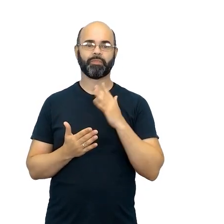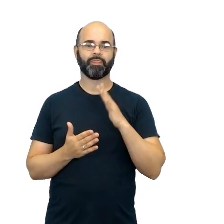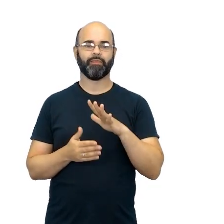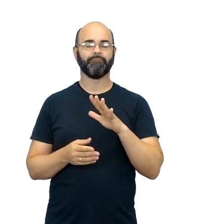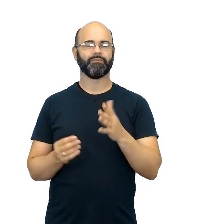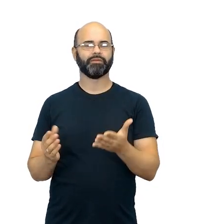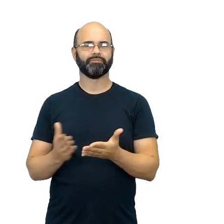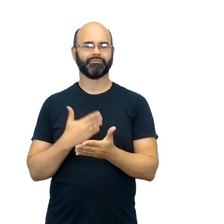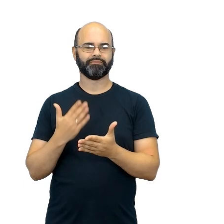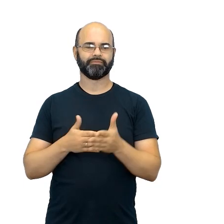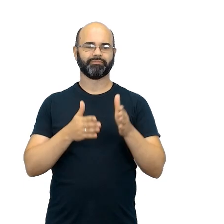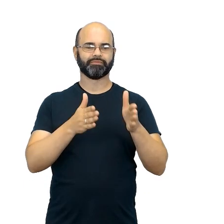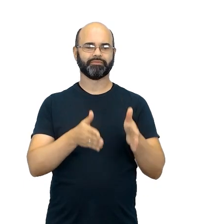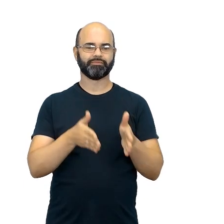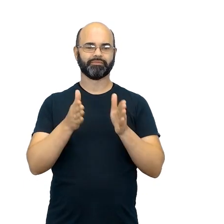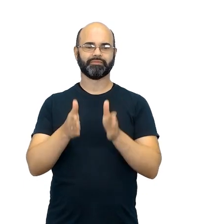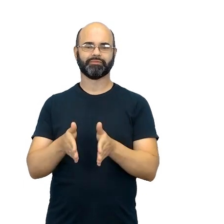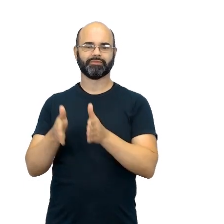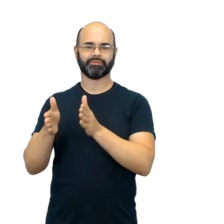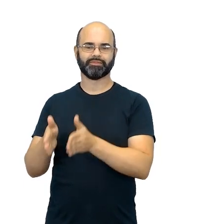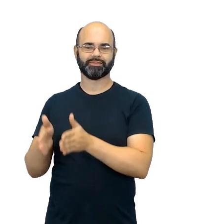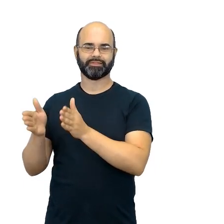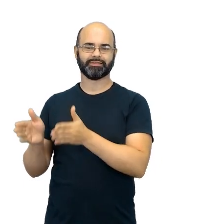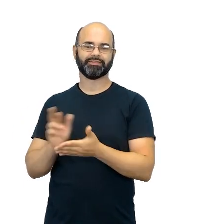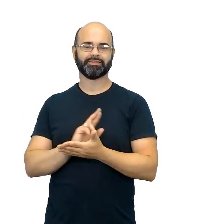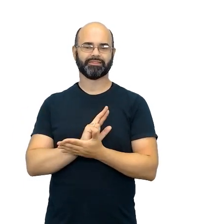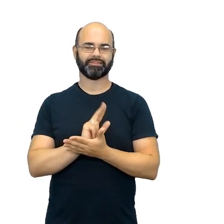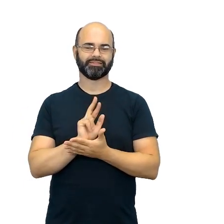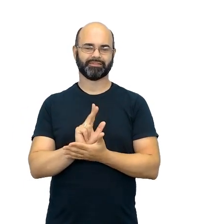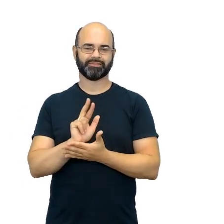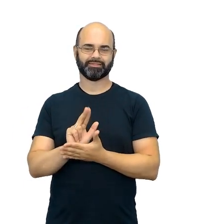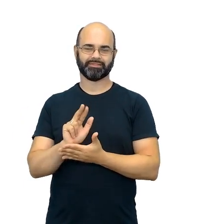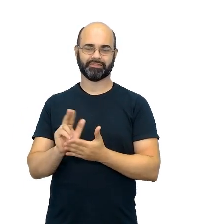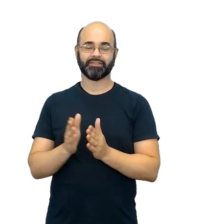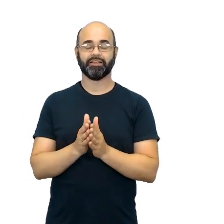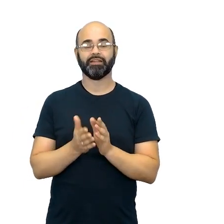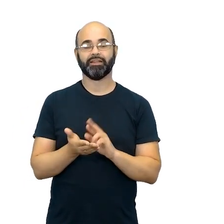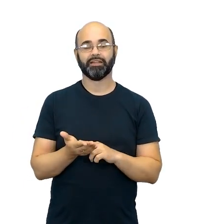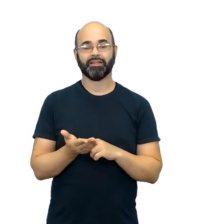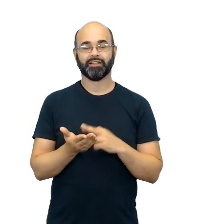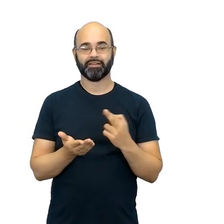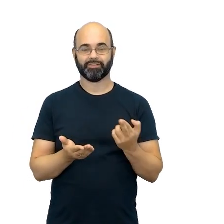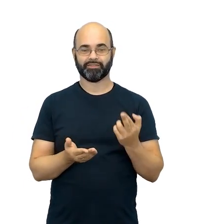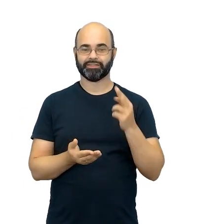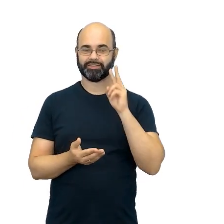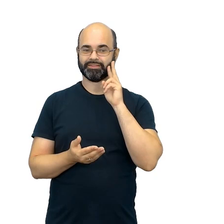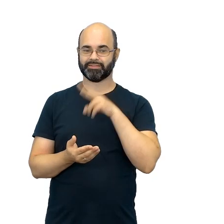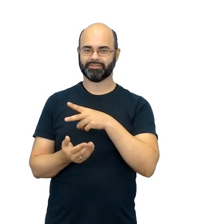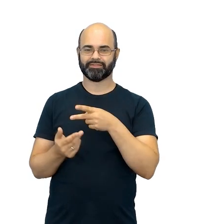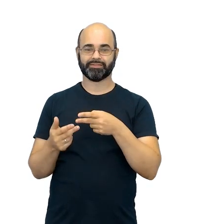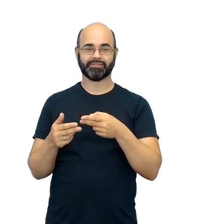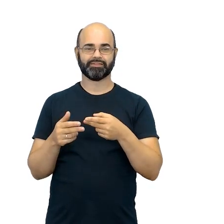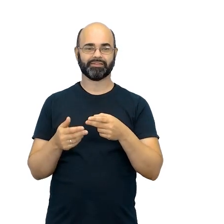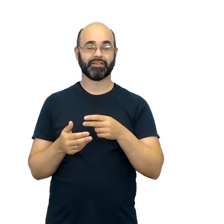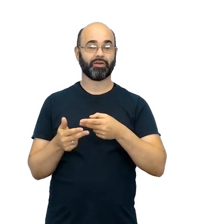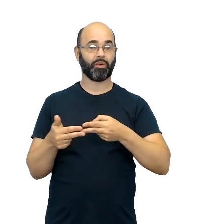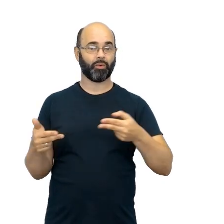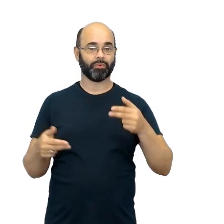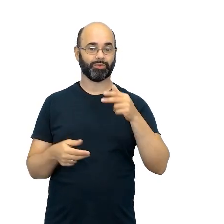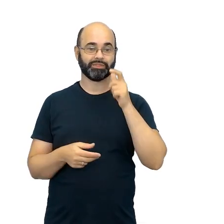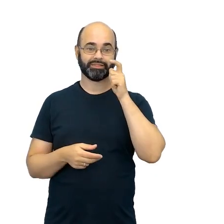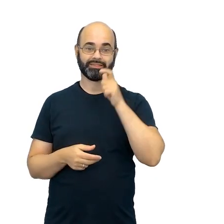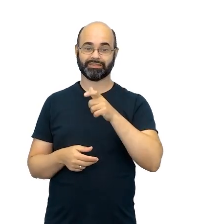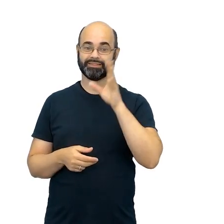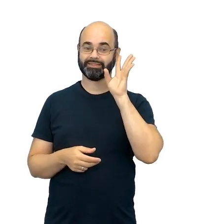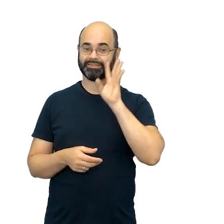sessões ali. Acessem o site, gente, ali, porque tem várias revistas ali, tem muita coisa legal, né? Eu estou trazendo esses,